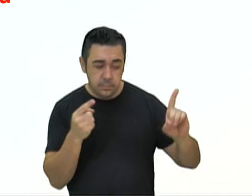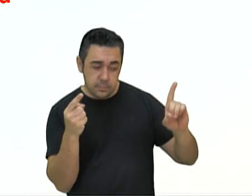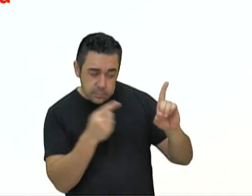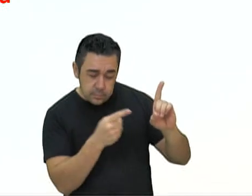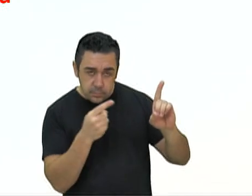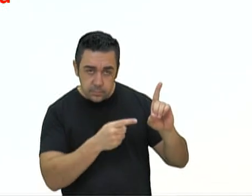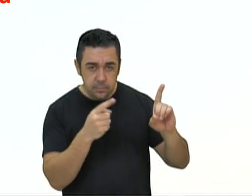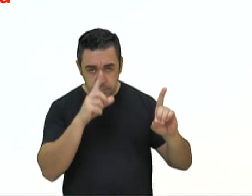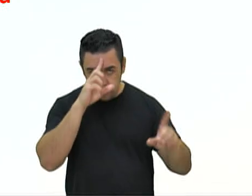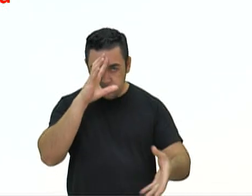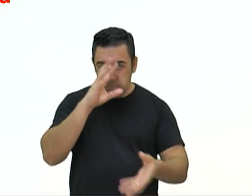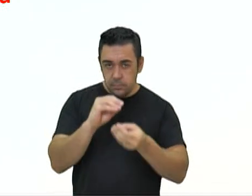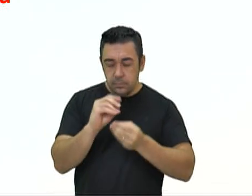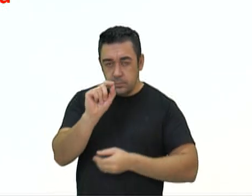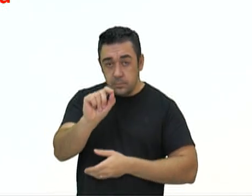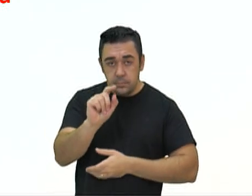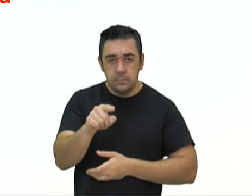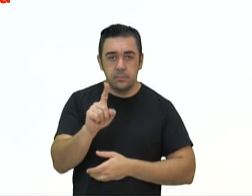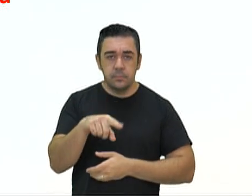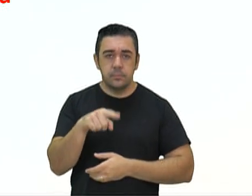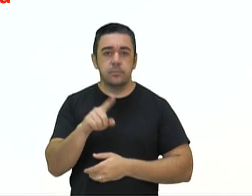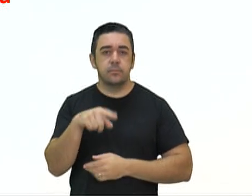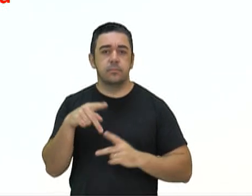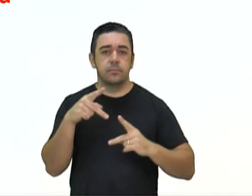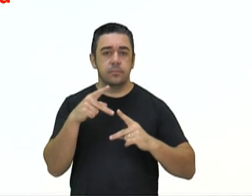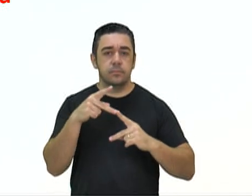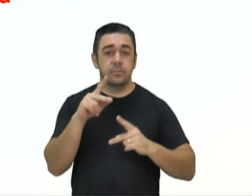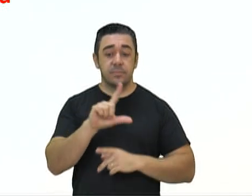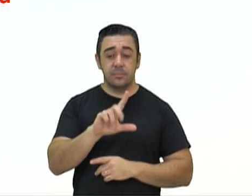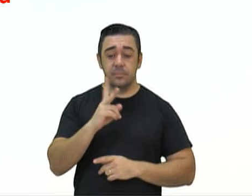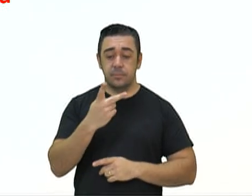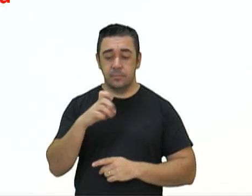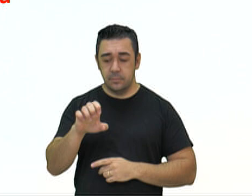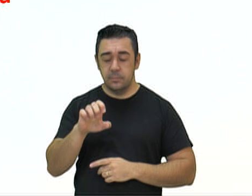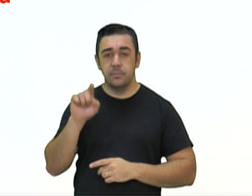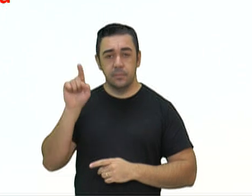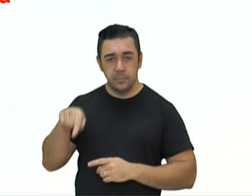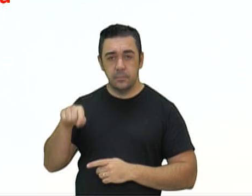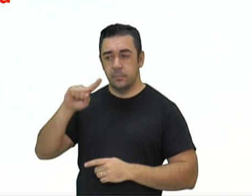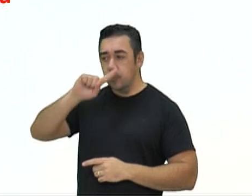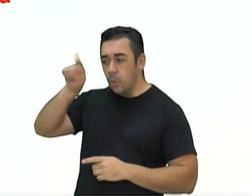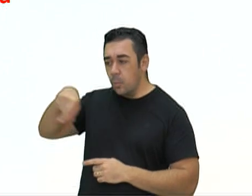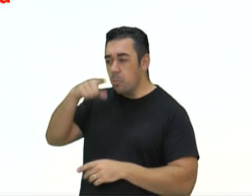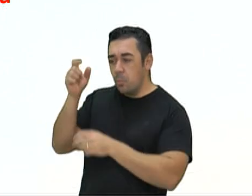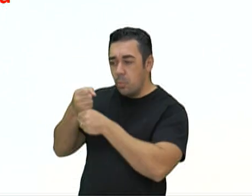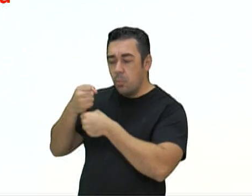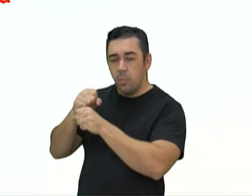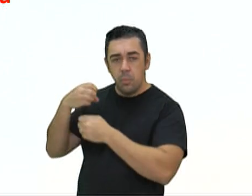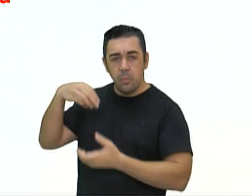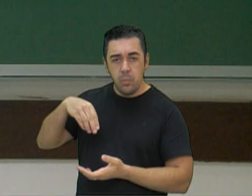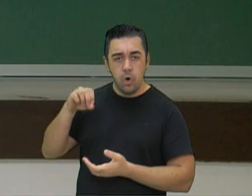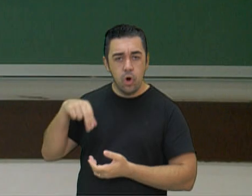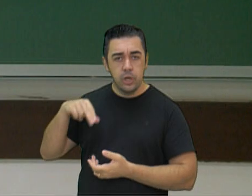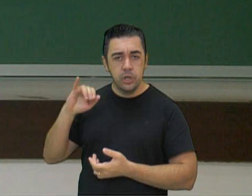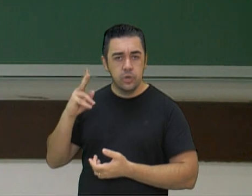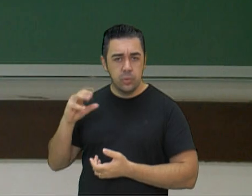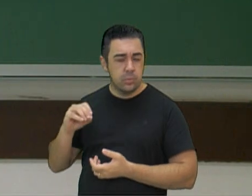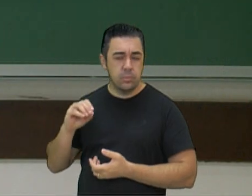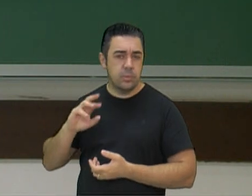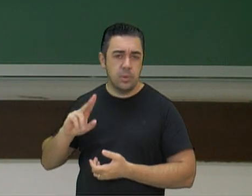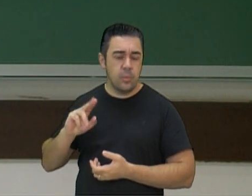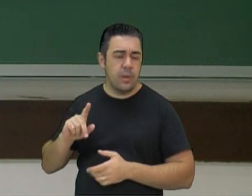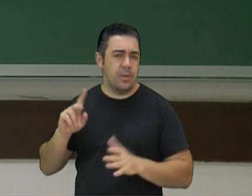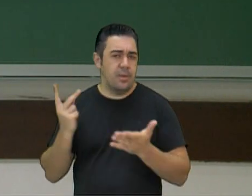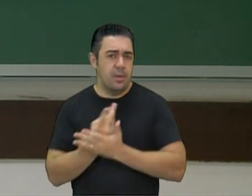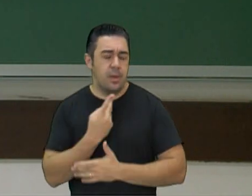conseguindo aí, né, compreender. Então, o pronome referencial lhe se refere ao moinho e não a ele, o filho mais velho. Não